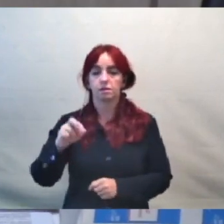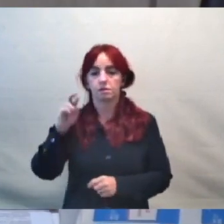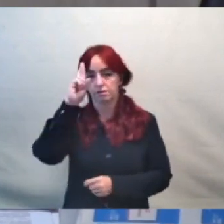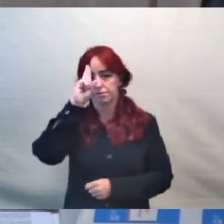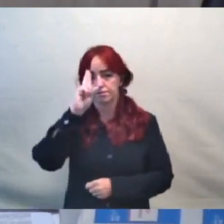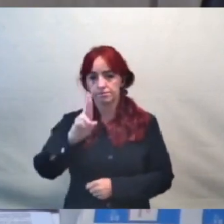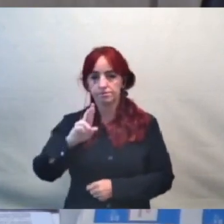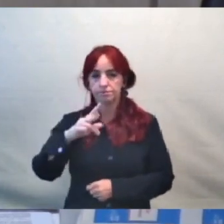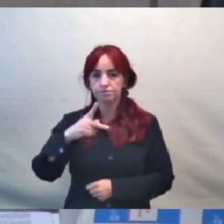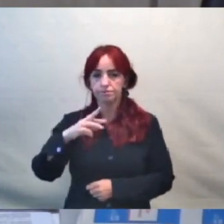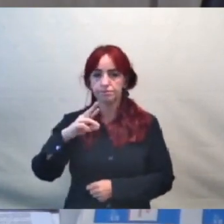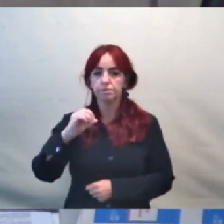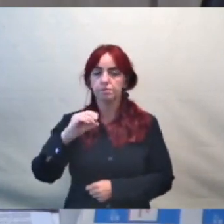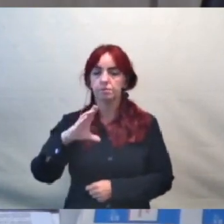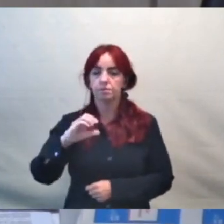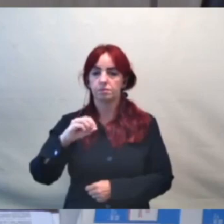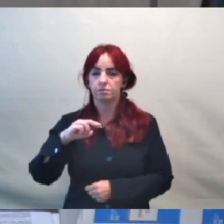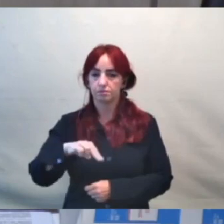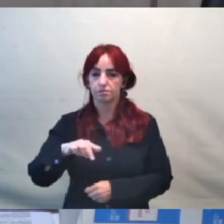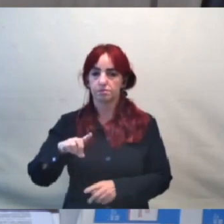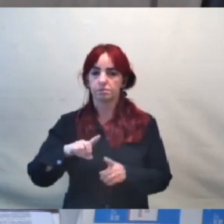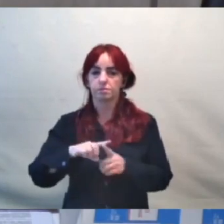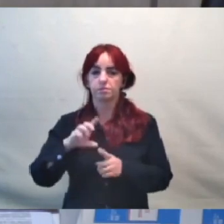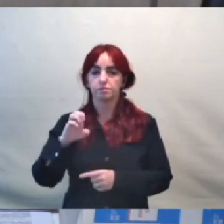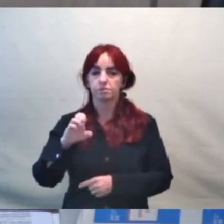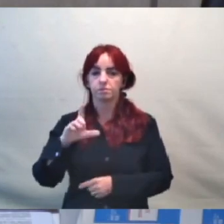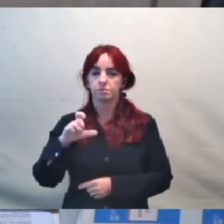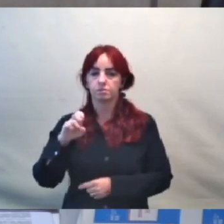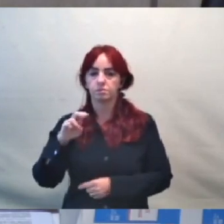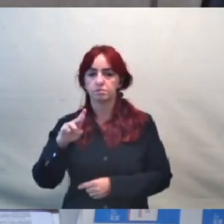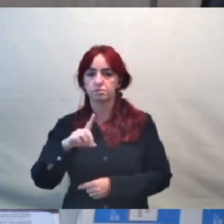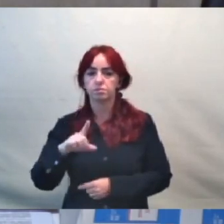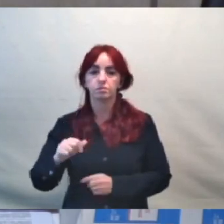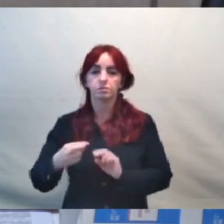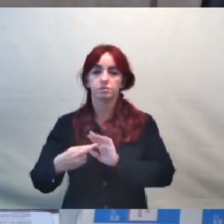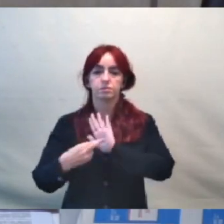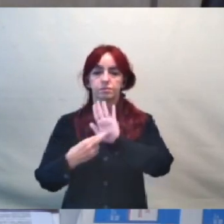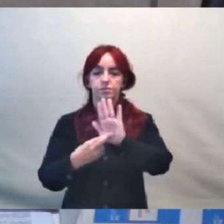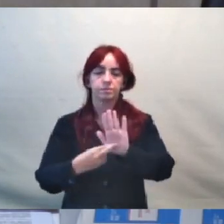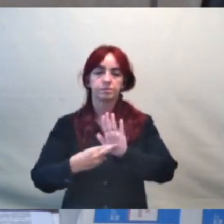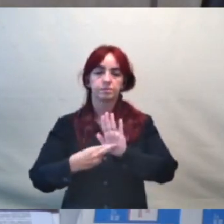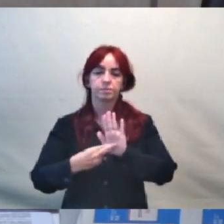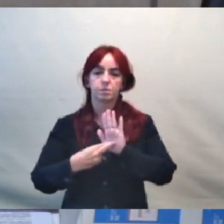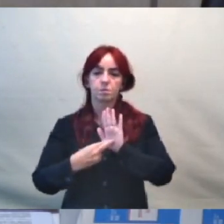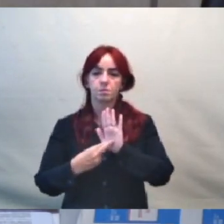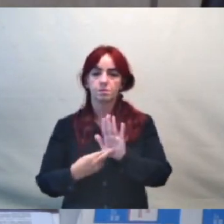Eleus Andrade, representante. É, nosso representante. Da...